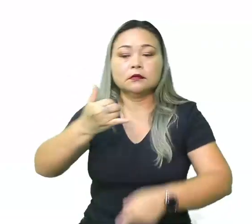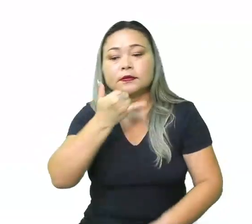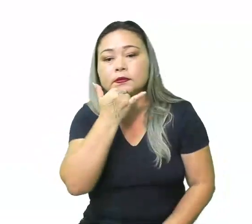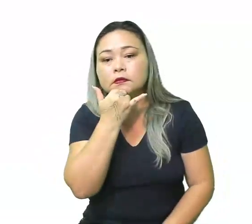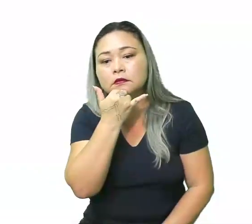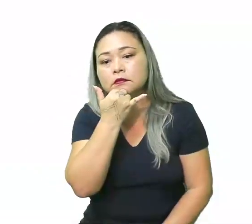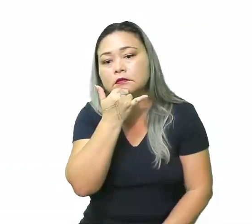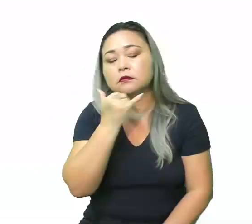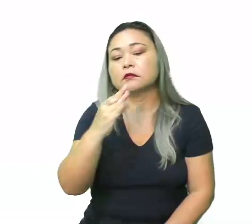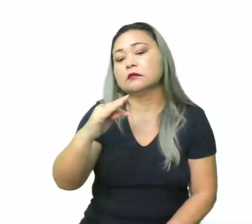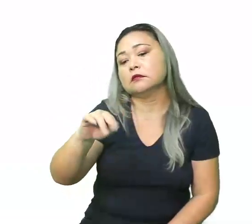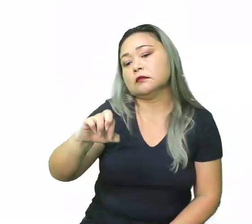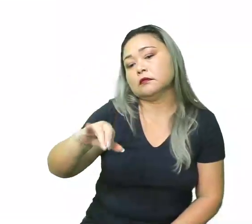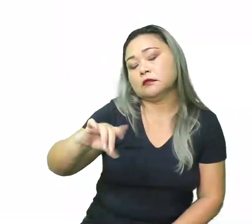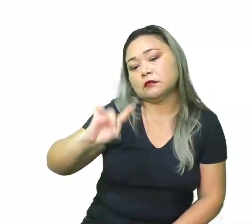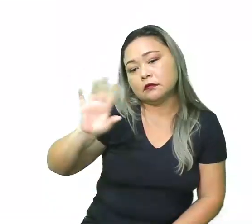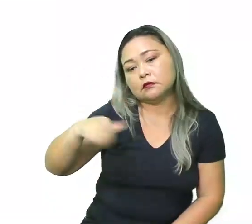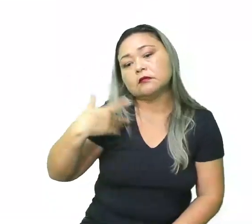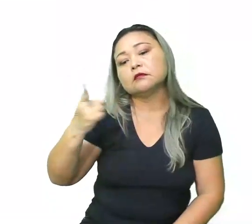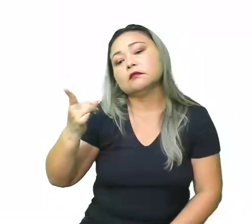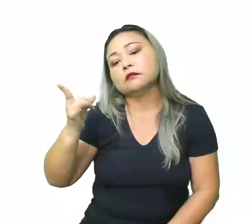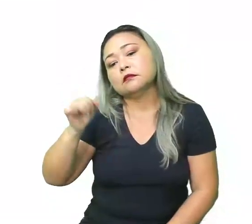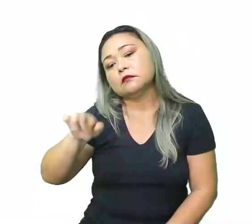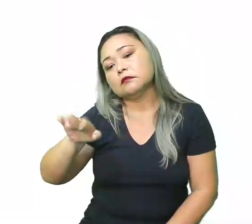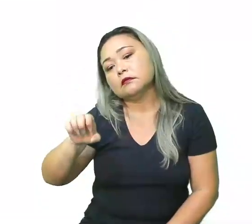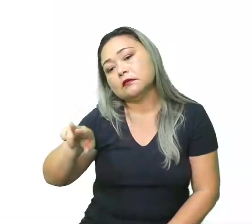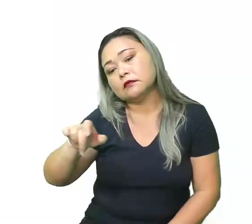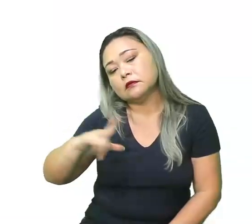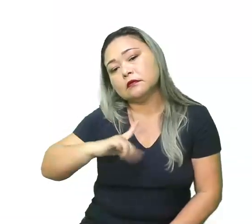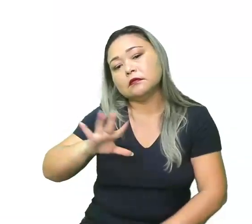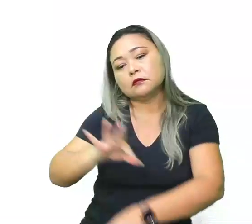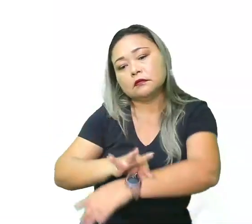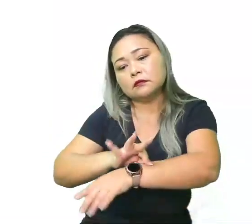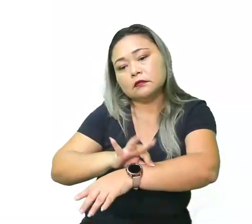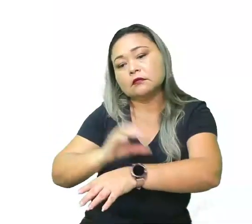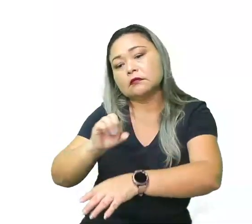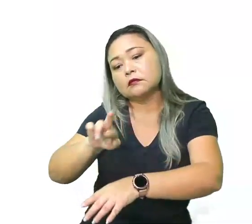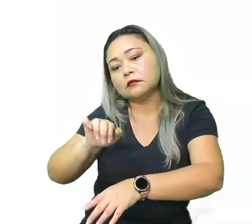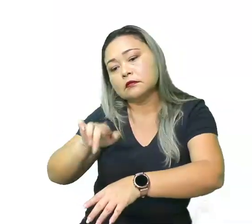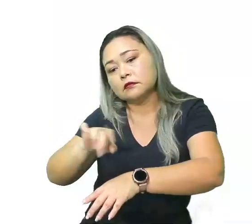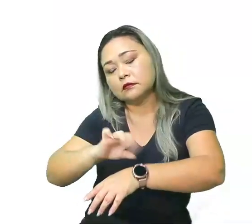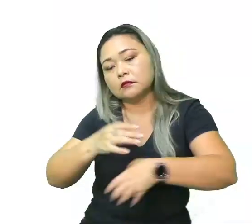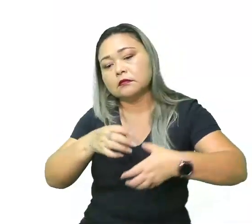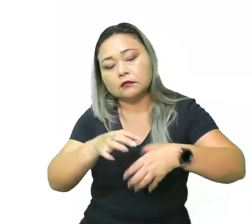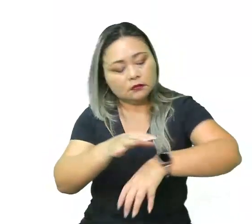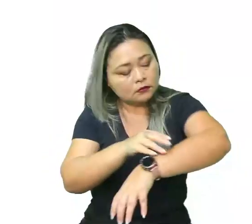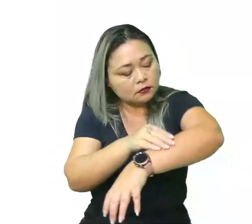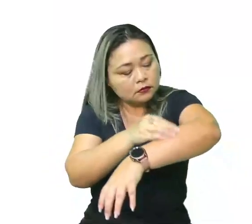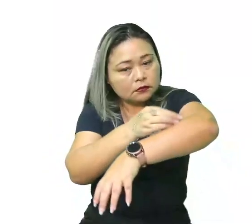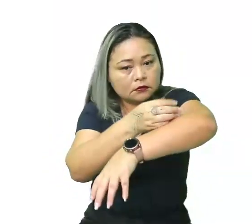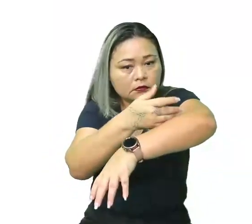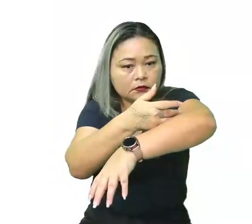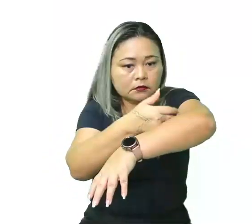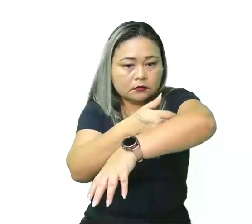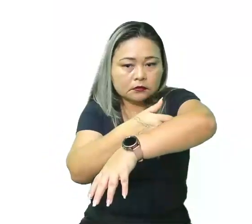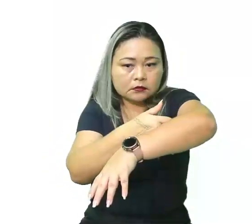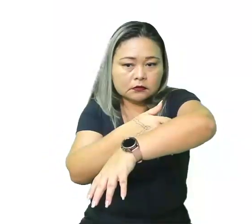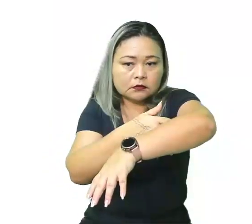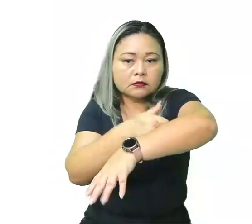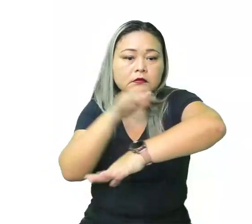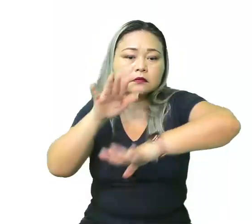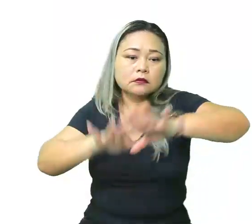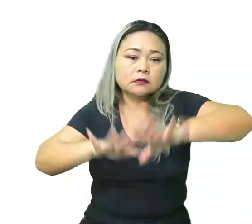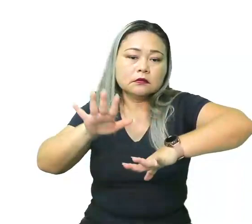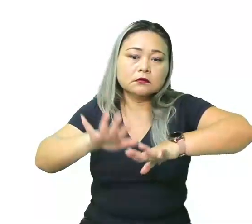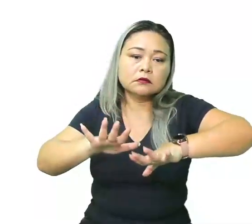perdão, as bactérias, que são o organismo, você tem a pele, que é um órgão. Descendo um pouquinho, você tem, nesses casos, a